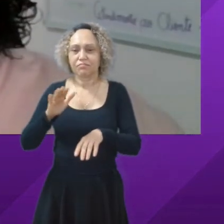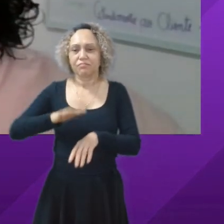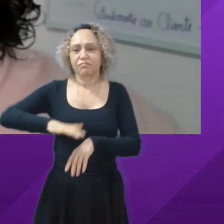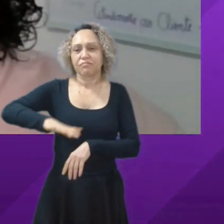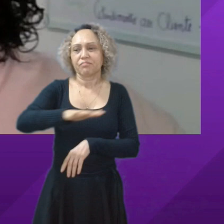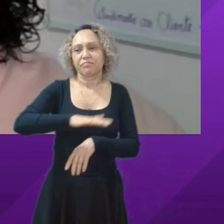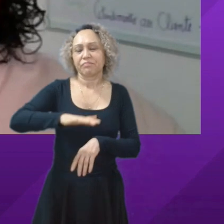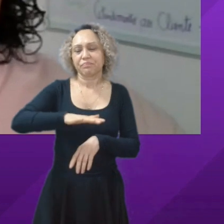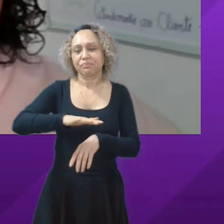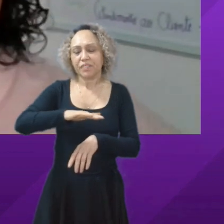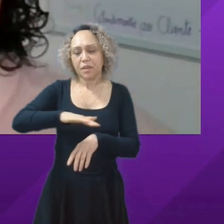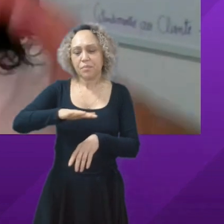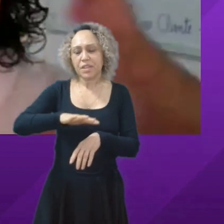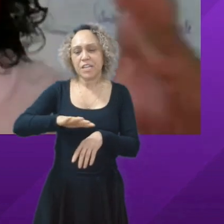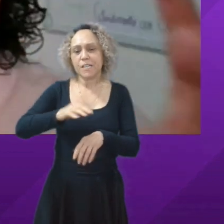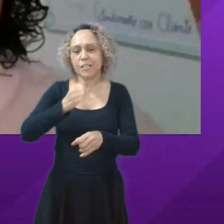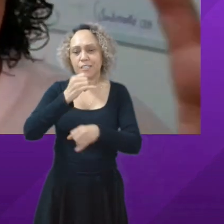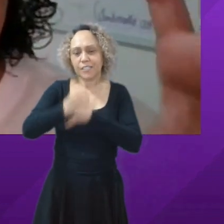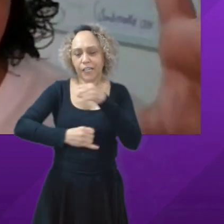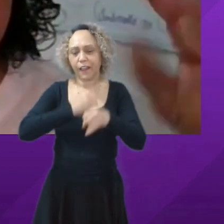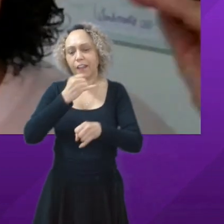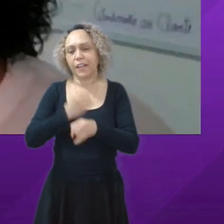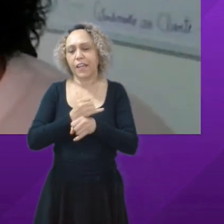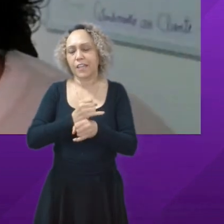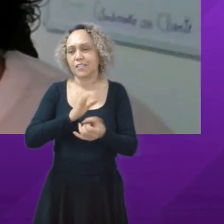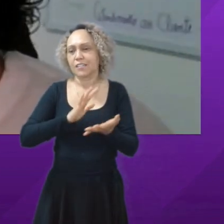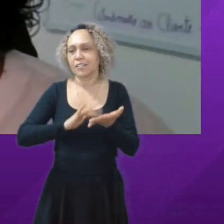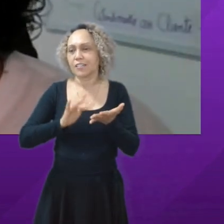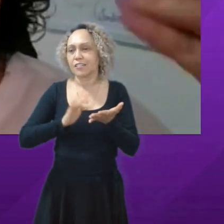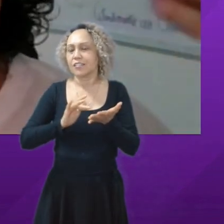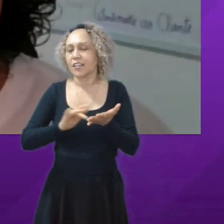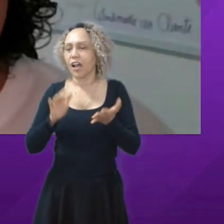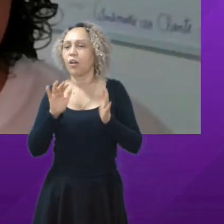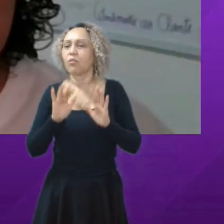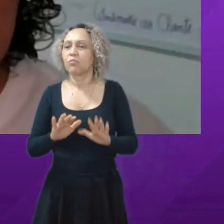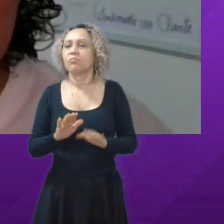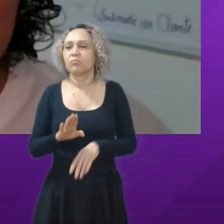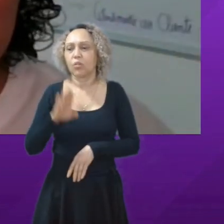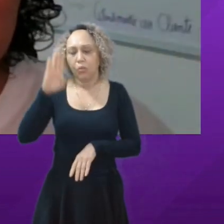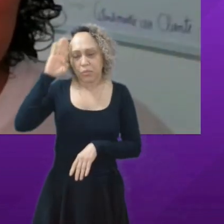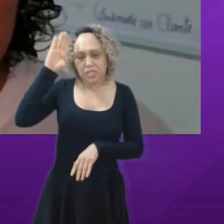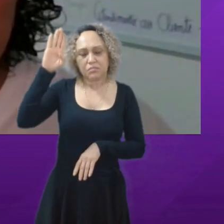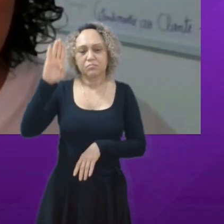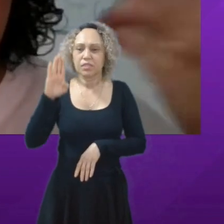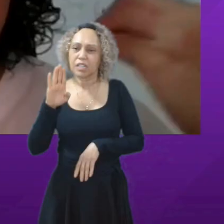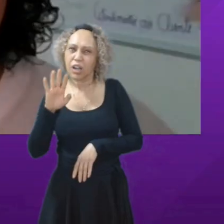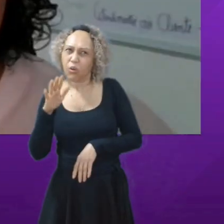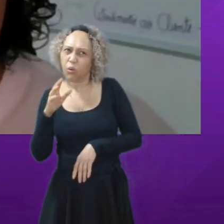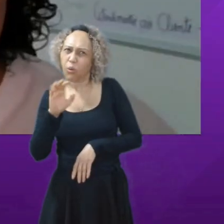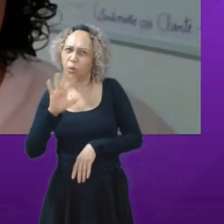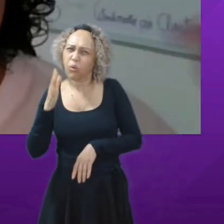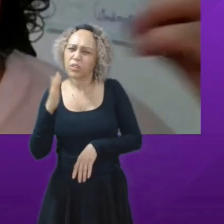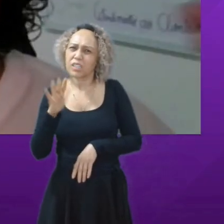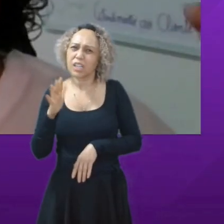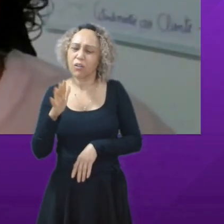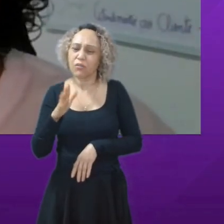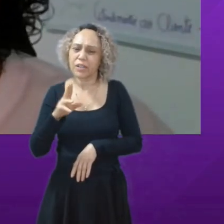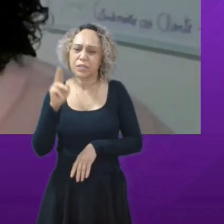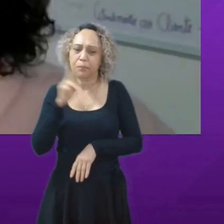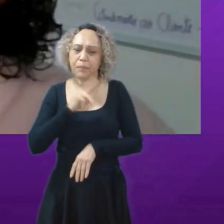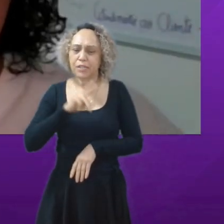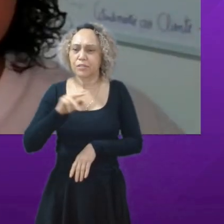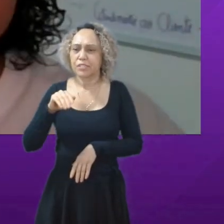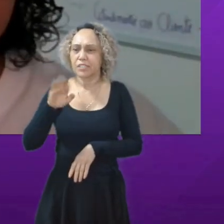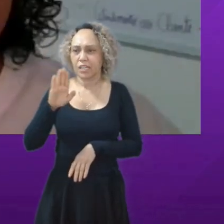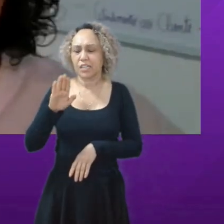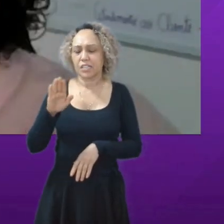digital. E aí, acho que o principal, se não, né, o mais urgente nesse